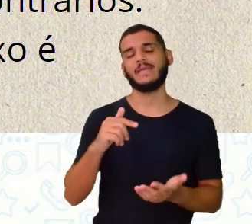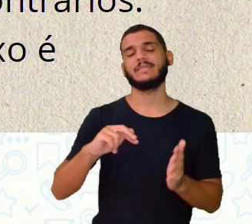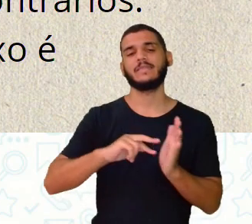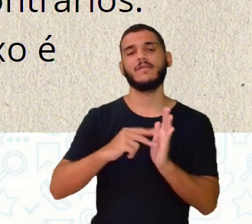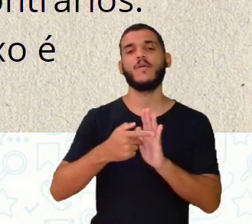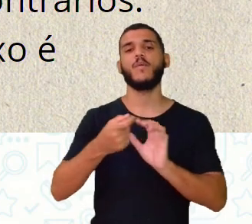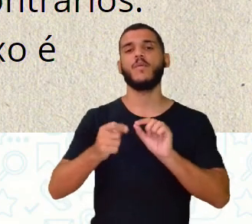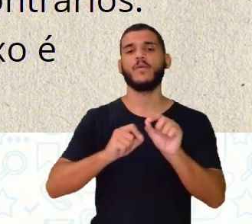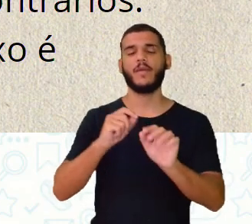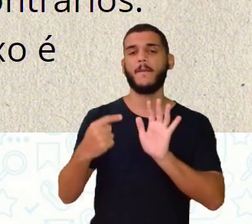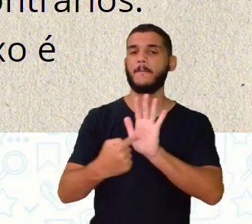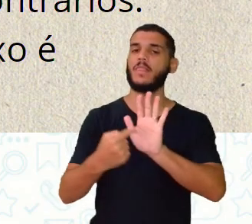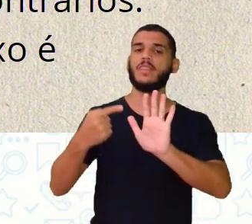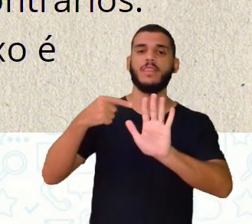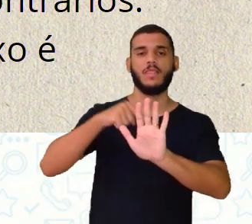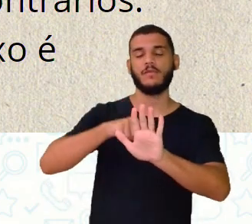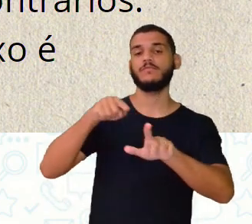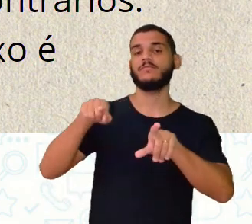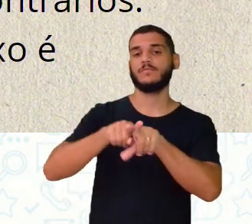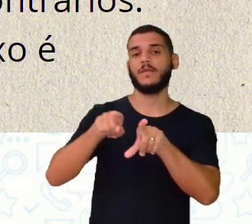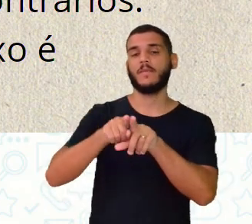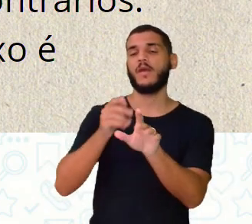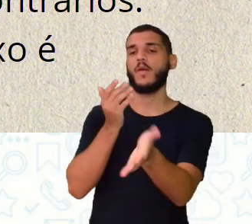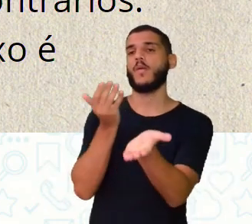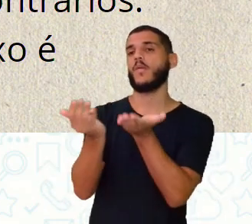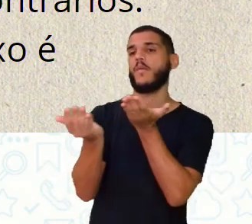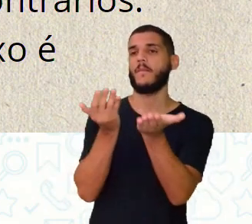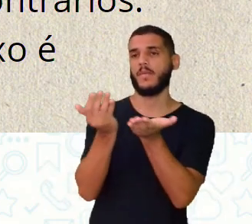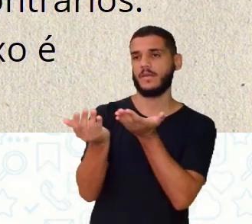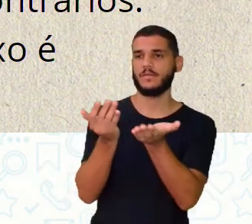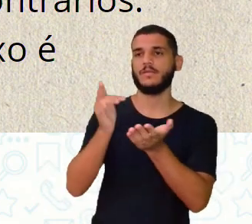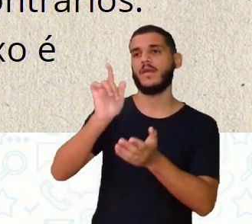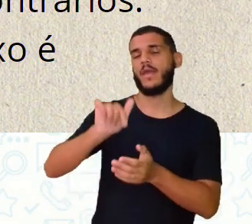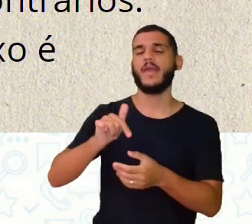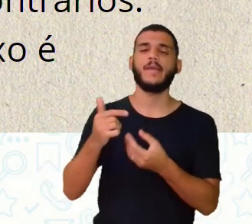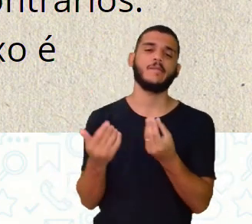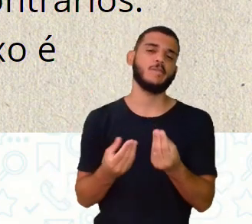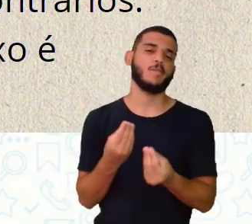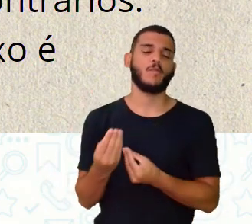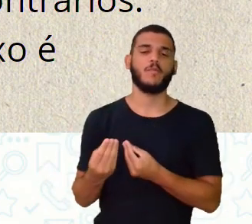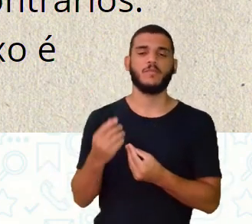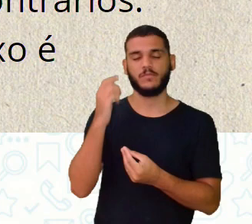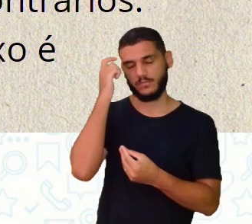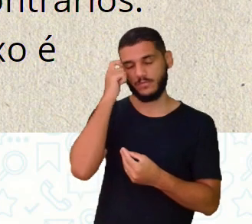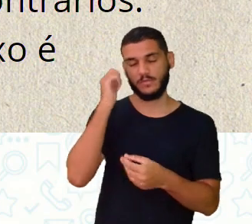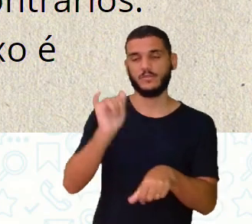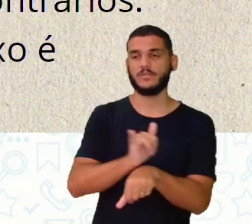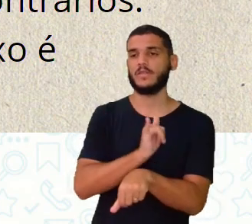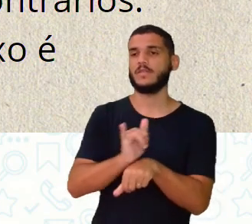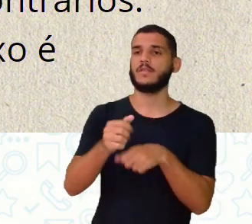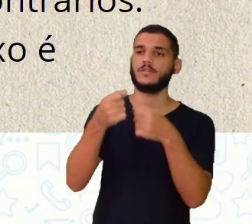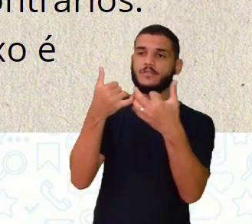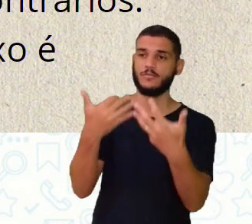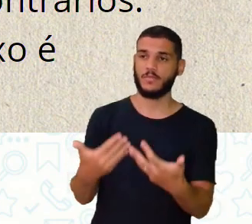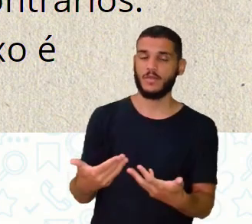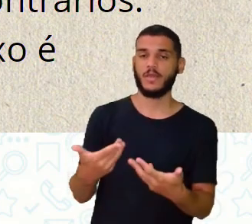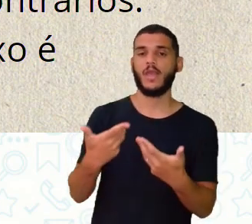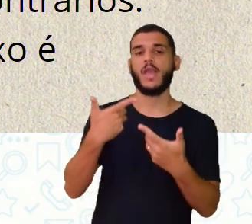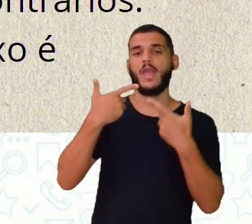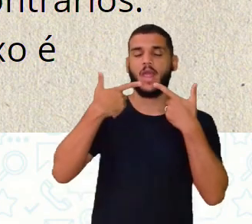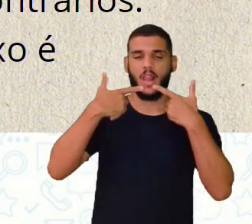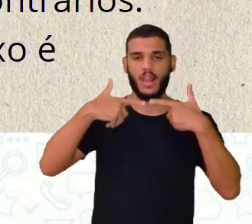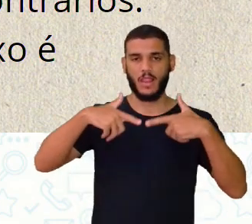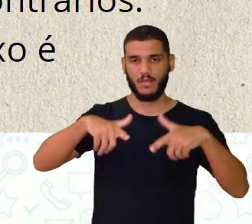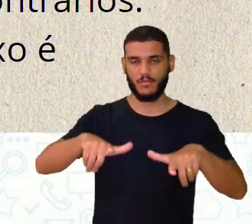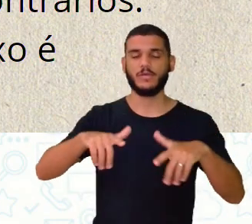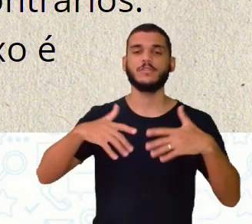a comparação. Paradoxo é um jeito figurado de usar a